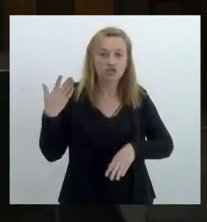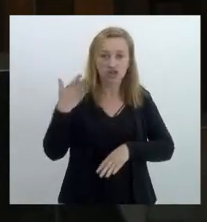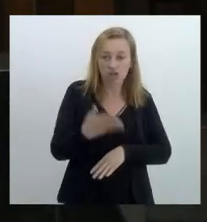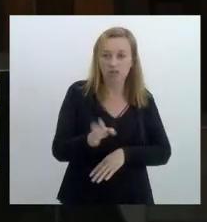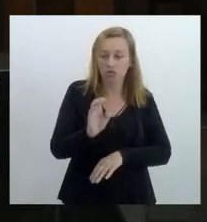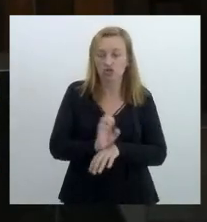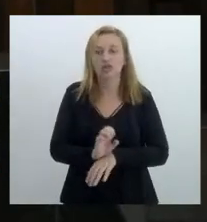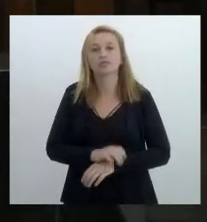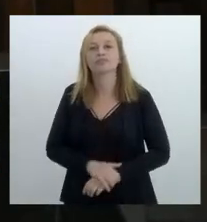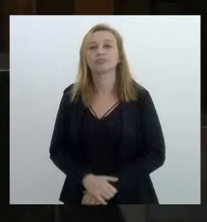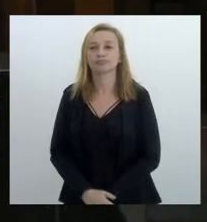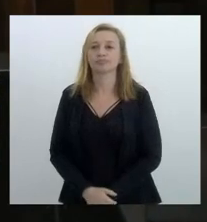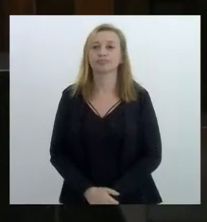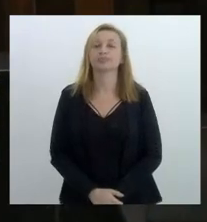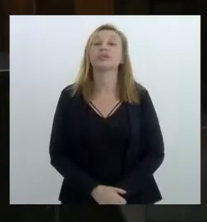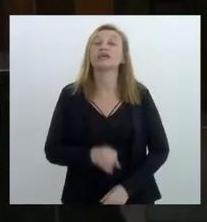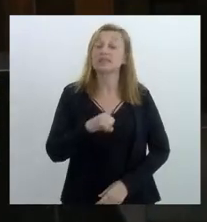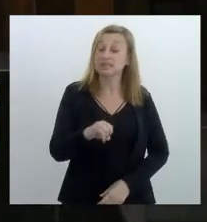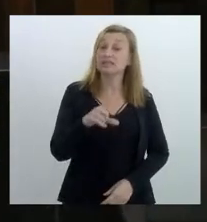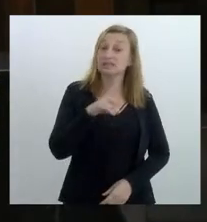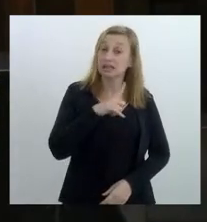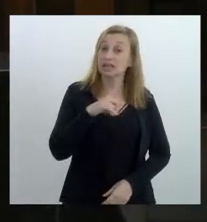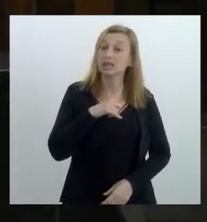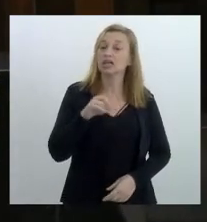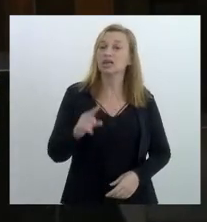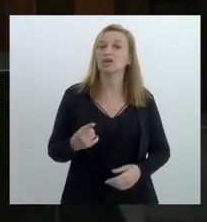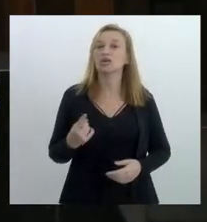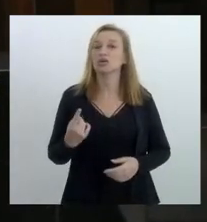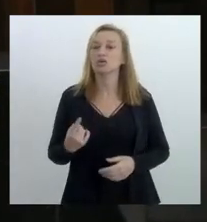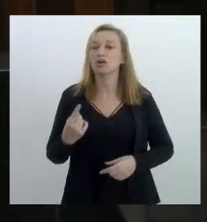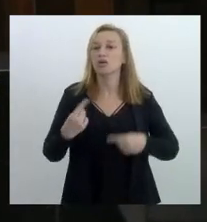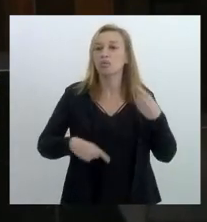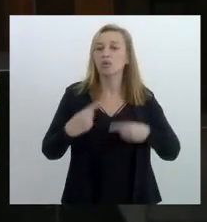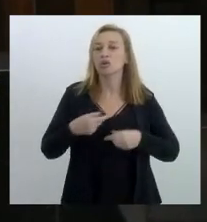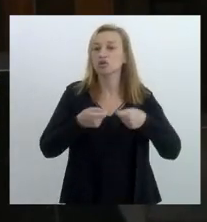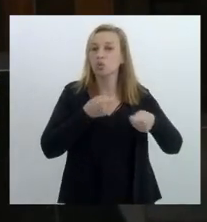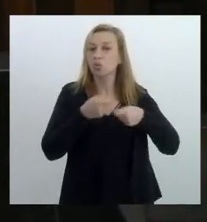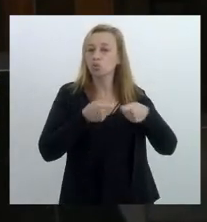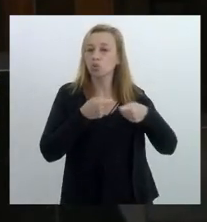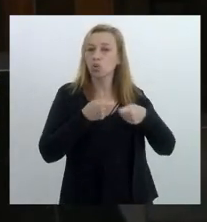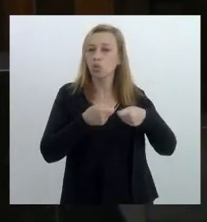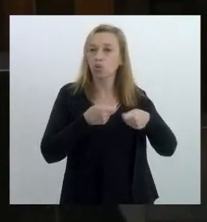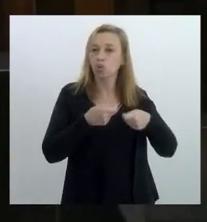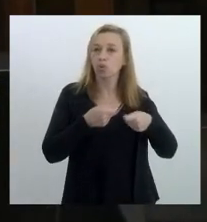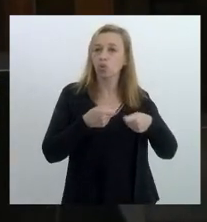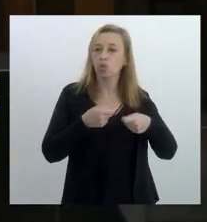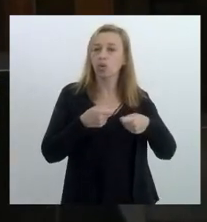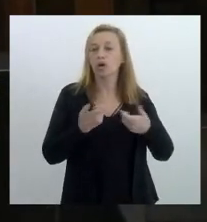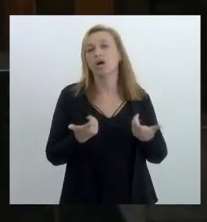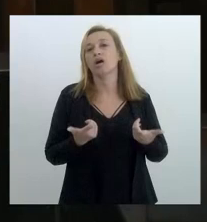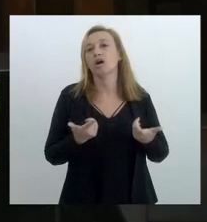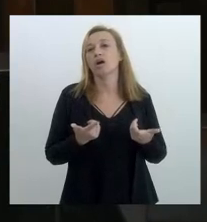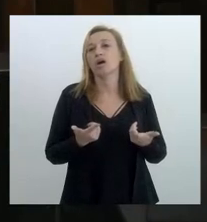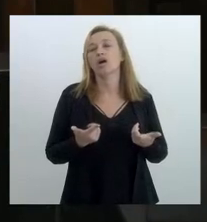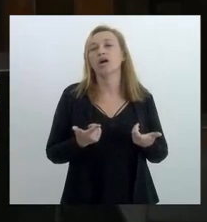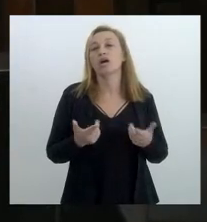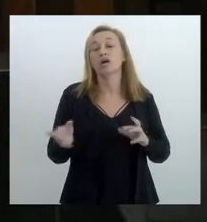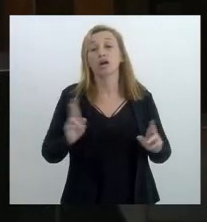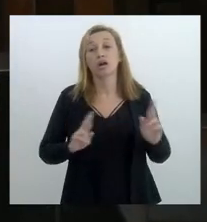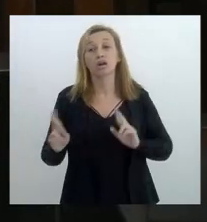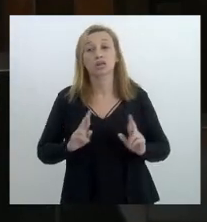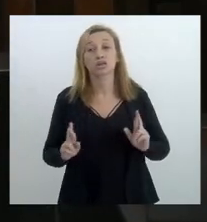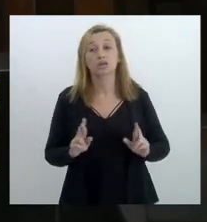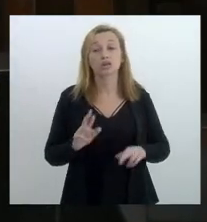estado? Se há alguma política de controle com relação à ocupação desses cargos